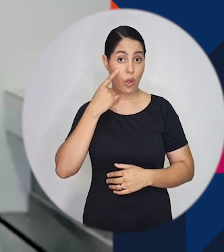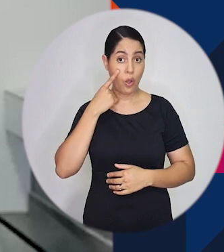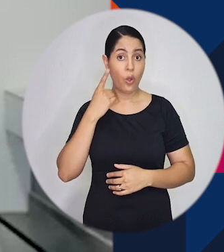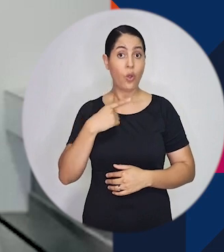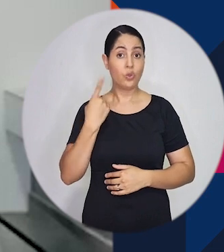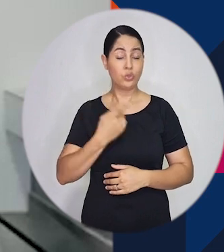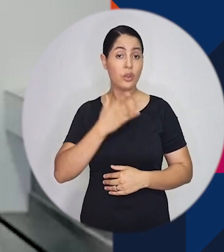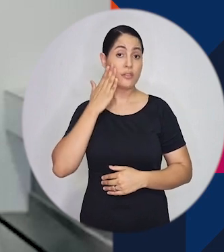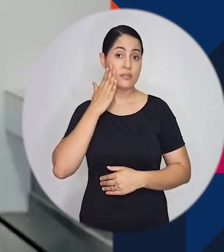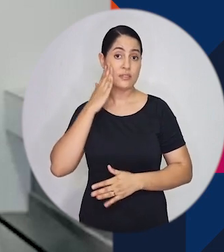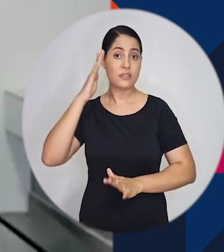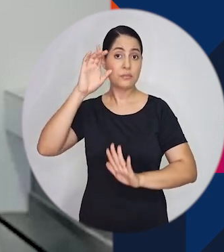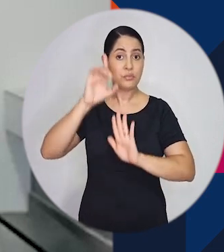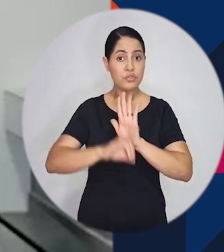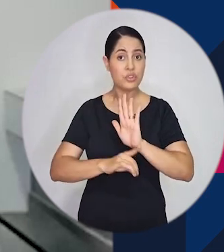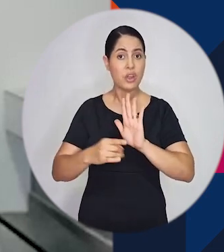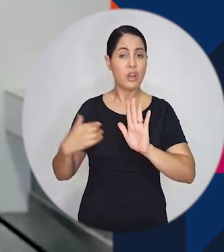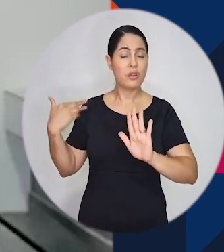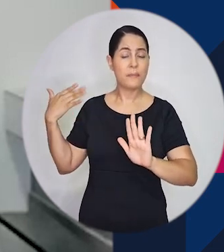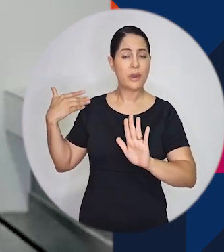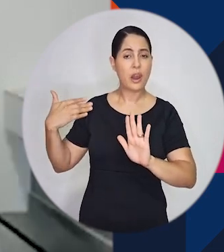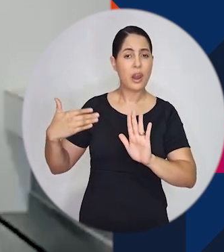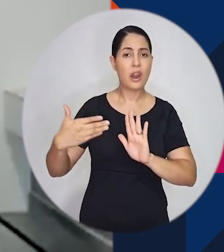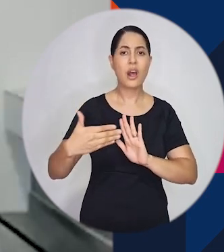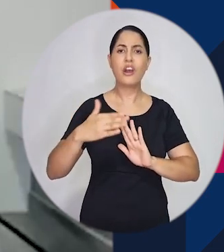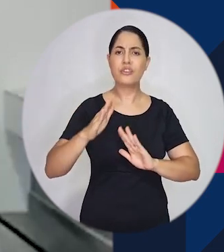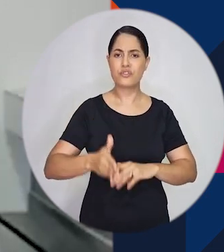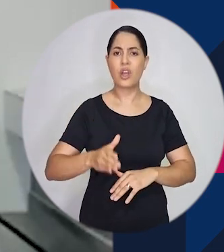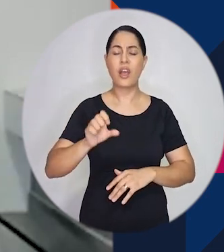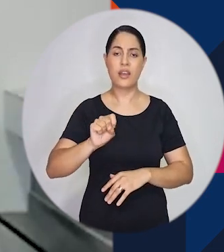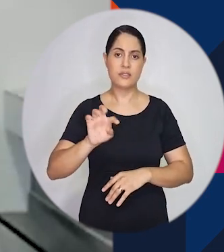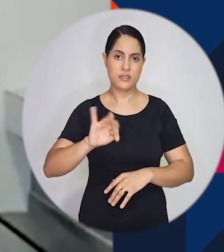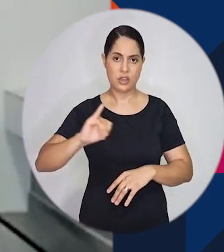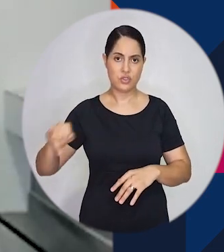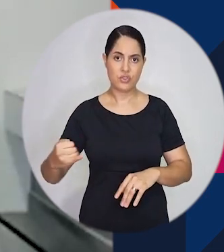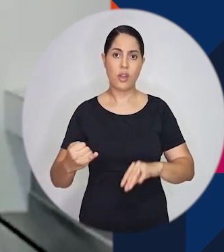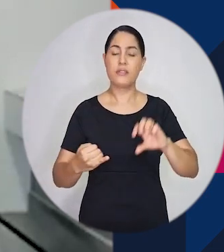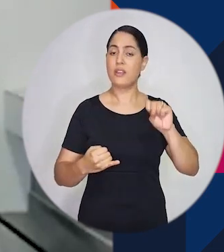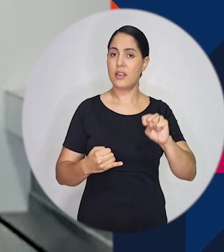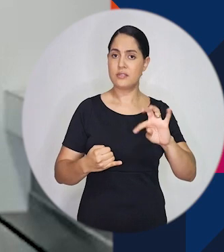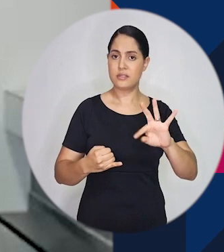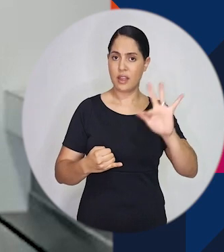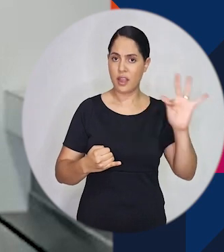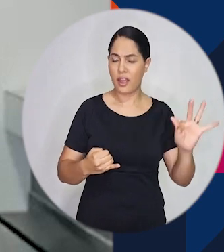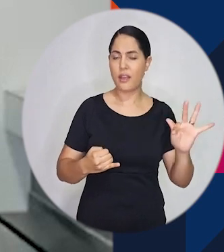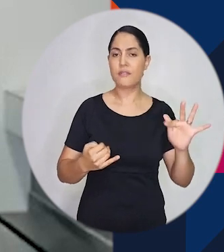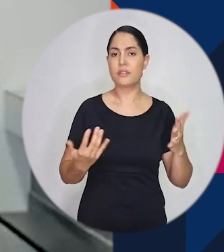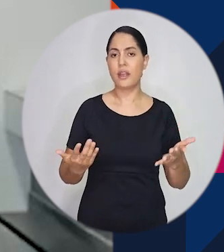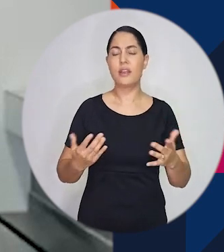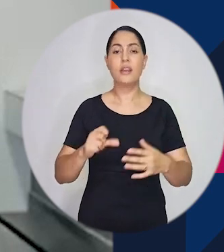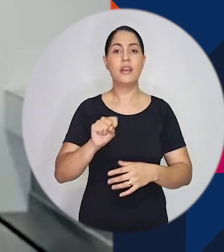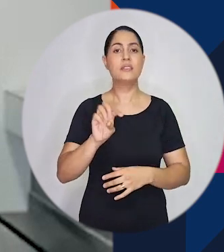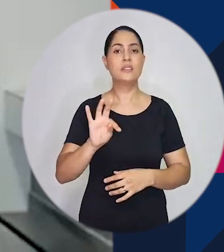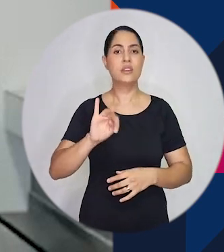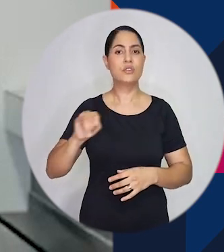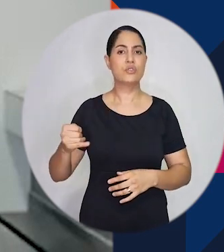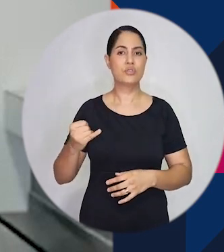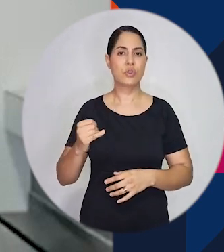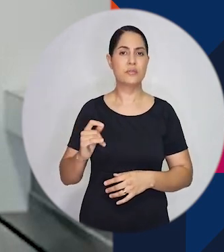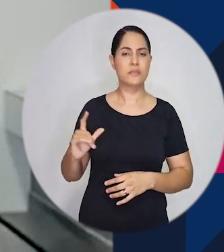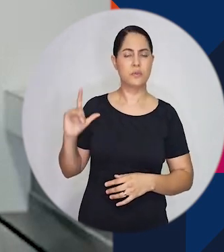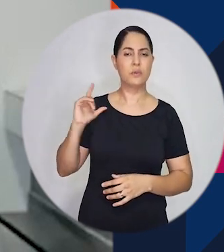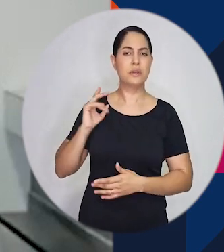progressão histórica desses direitos ela já tem sido consolidada no STJ e no STF. No STJ a gente teve decisões até anteriores ao caso do